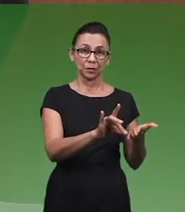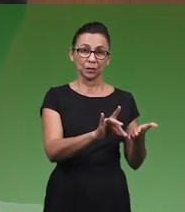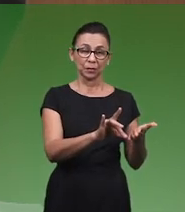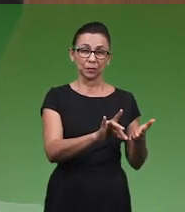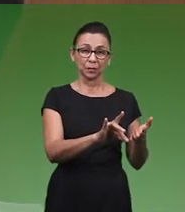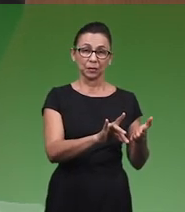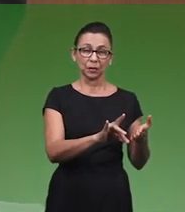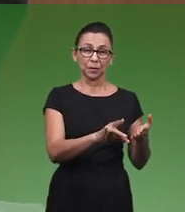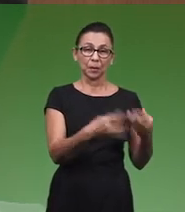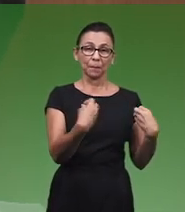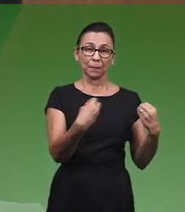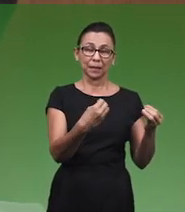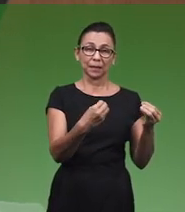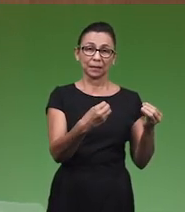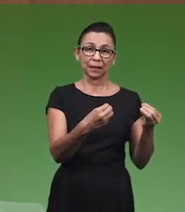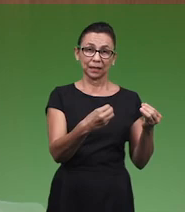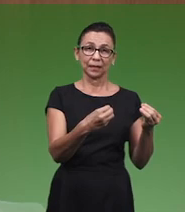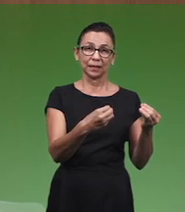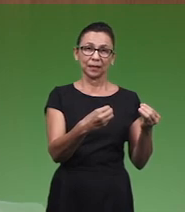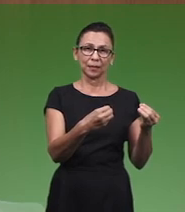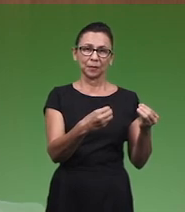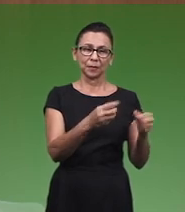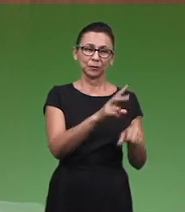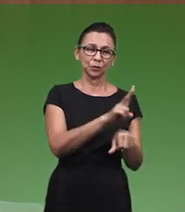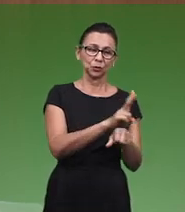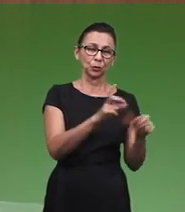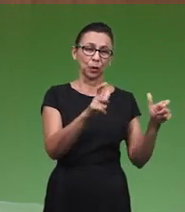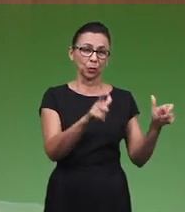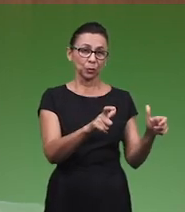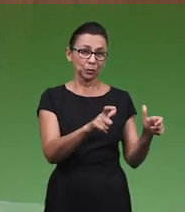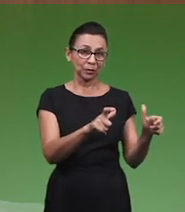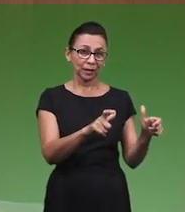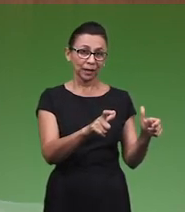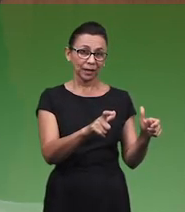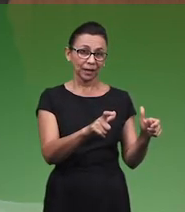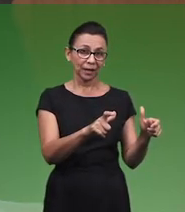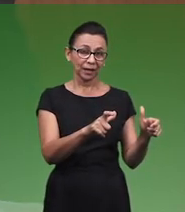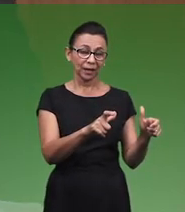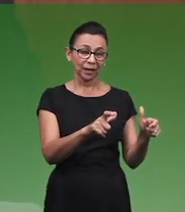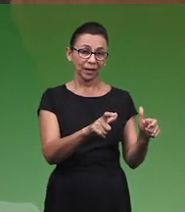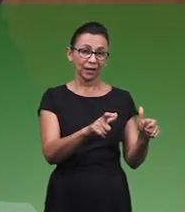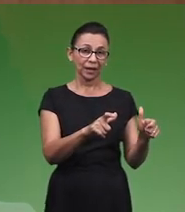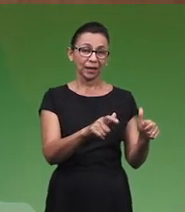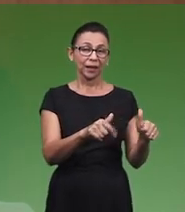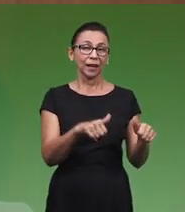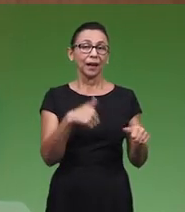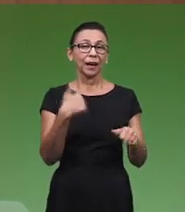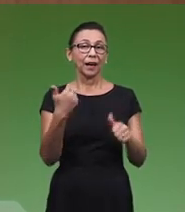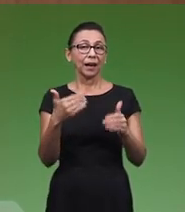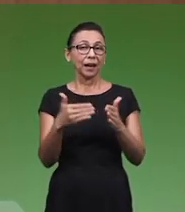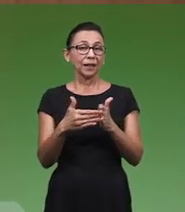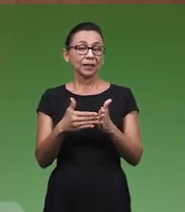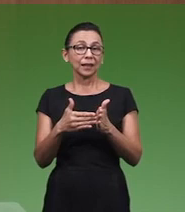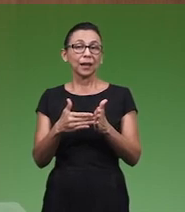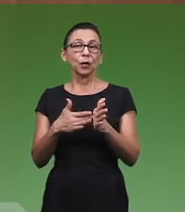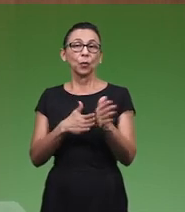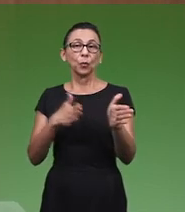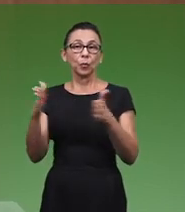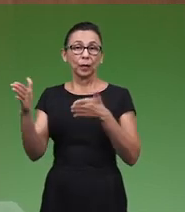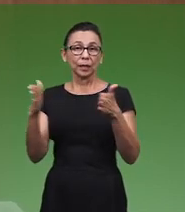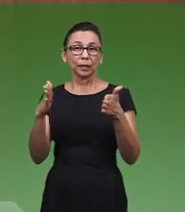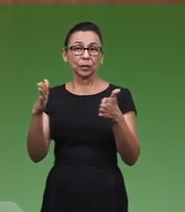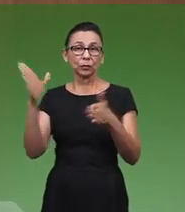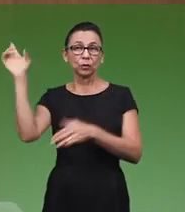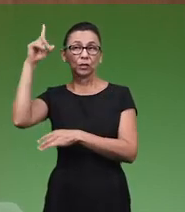o momento correto. Até o momento que chegasse a obra de Davi. Até que chegasse a obra de Deus verdadeira.